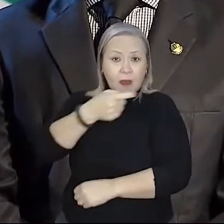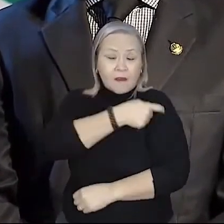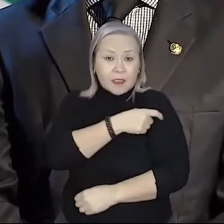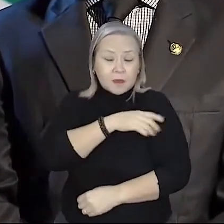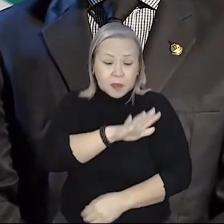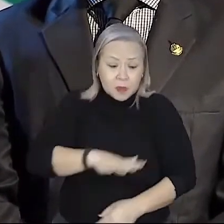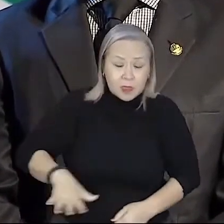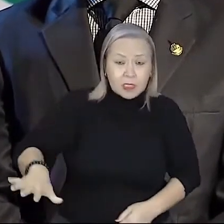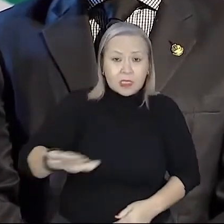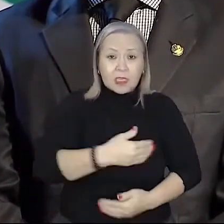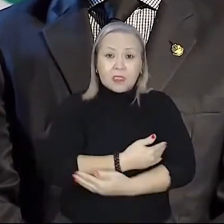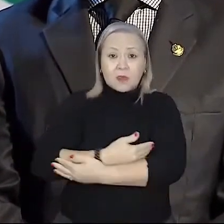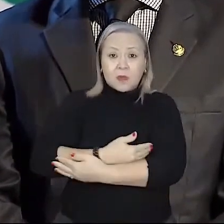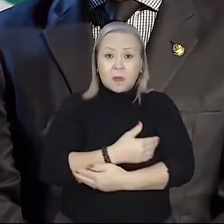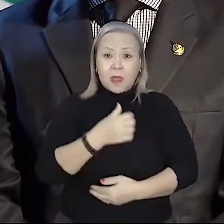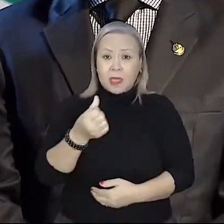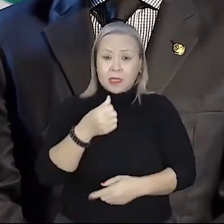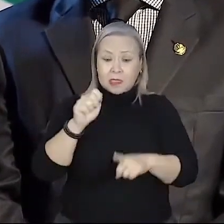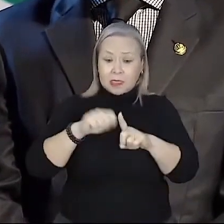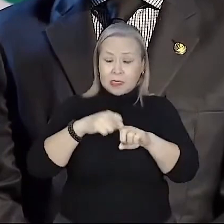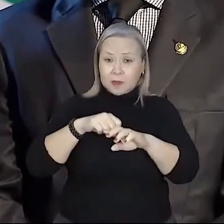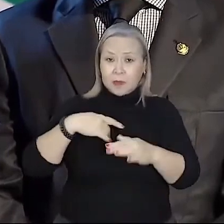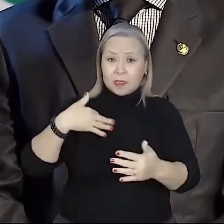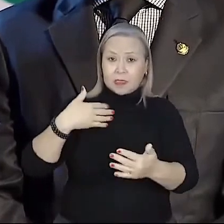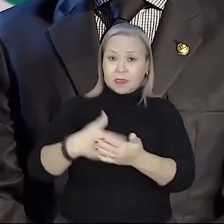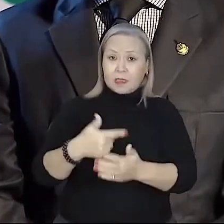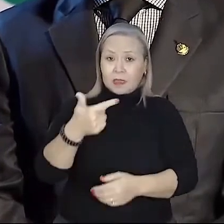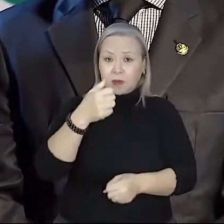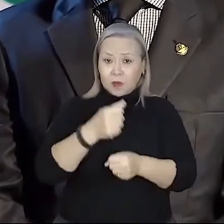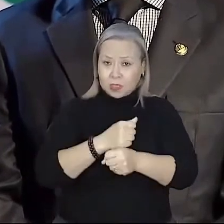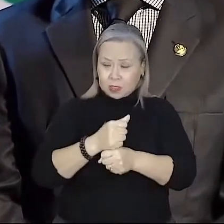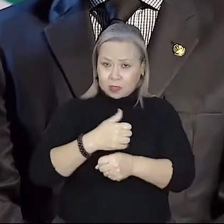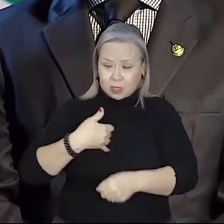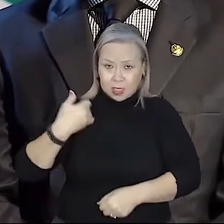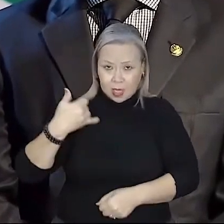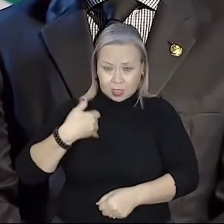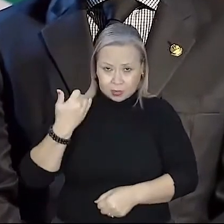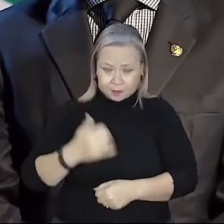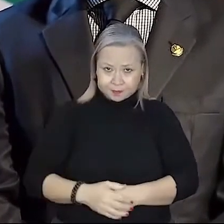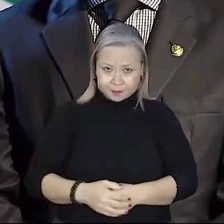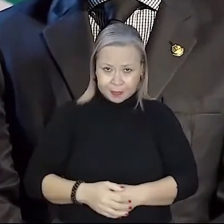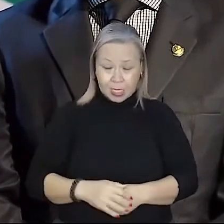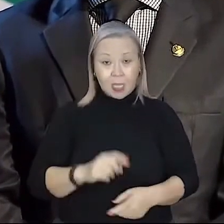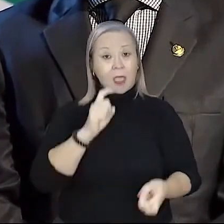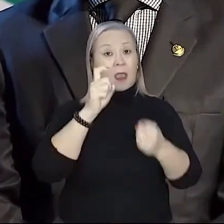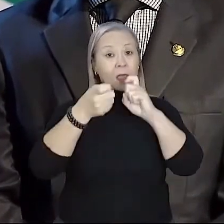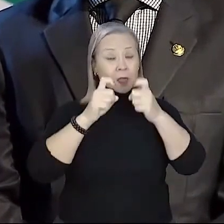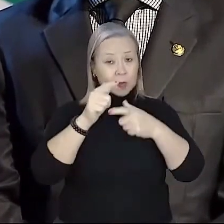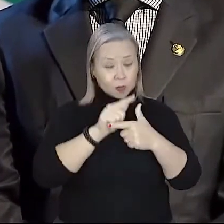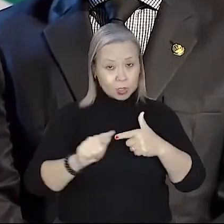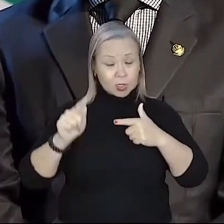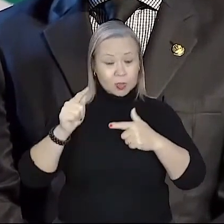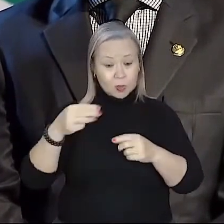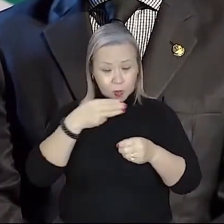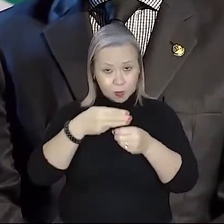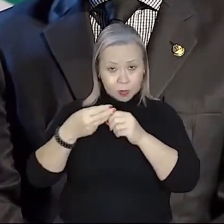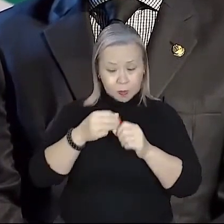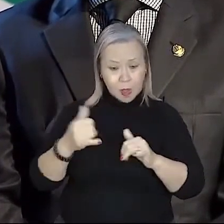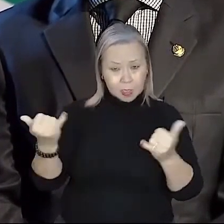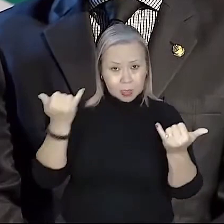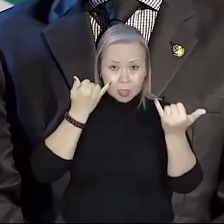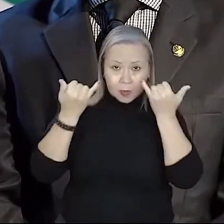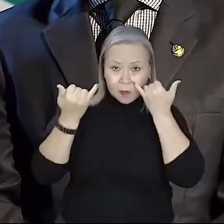de 6 meses a 2 anos. E segundo os gestores municipais e estaduais têm nos